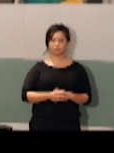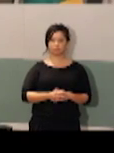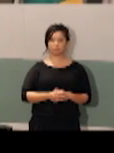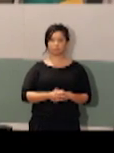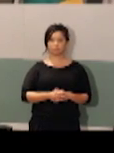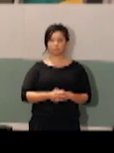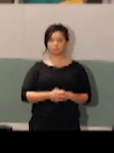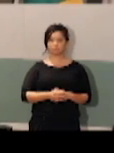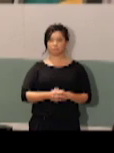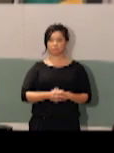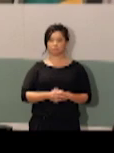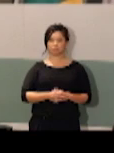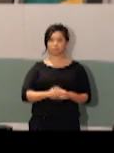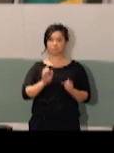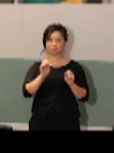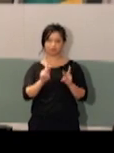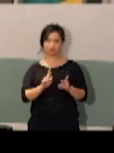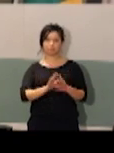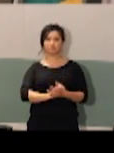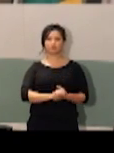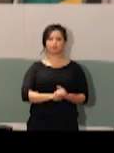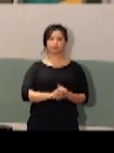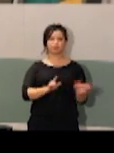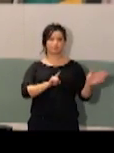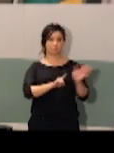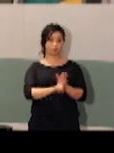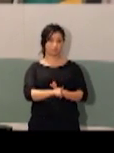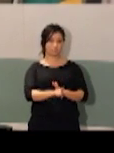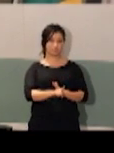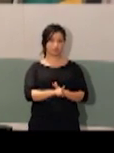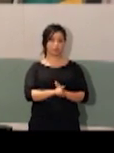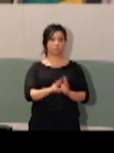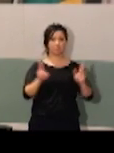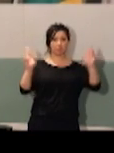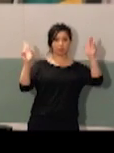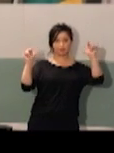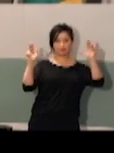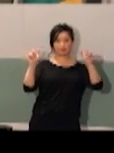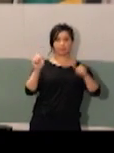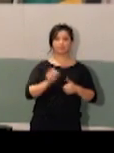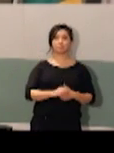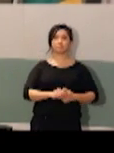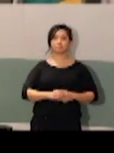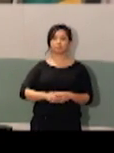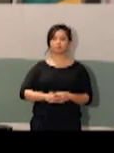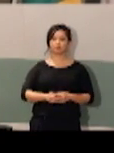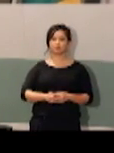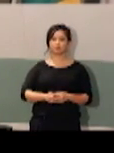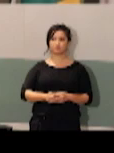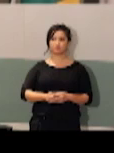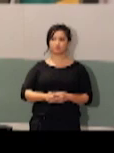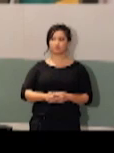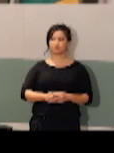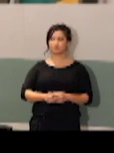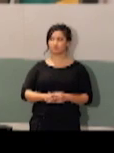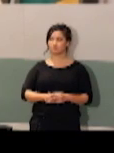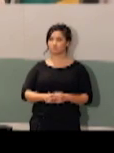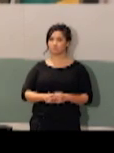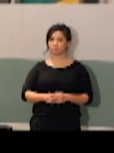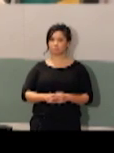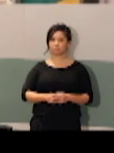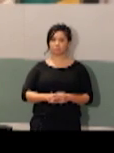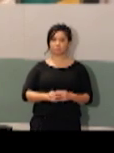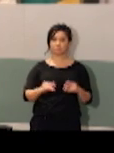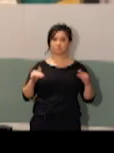Ok. A pergunta é sobre transporte. O tema é transporte. O candidato que vai